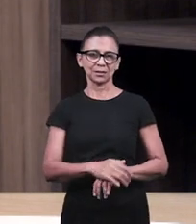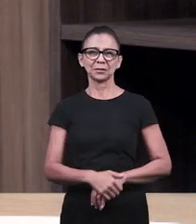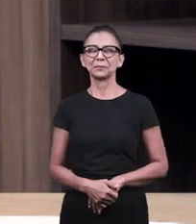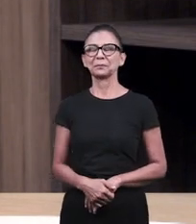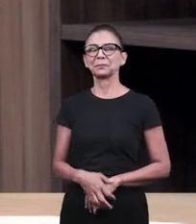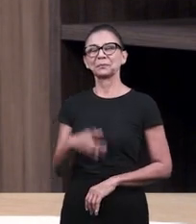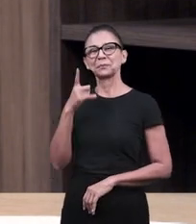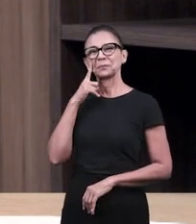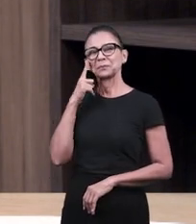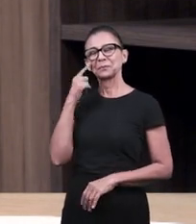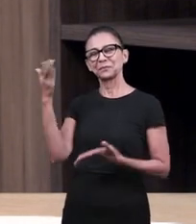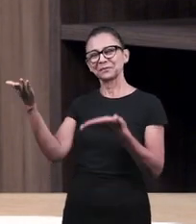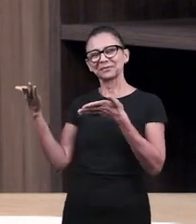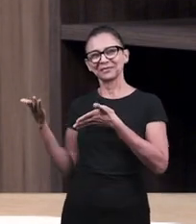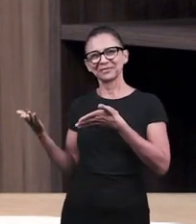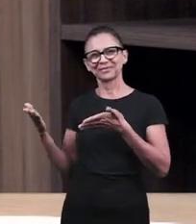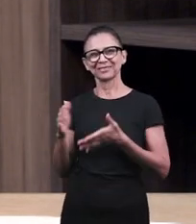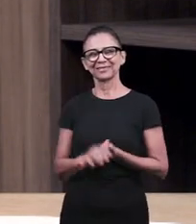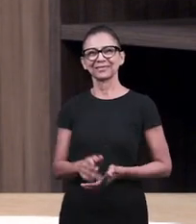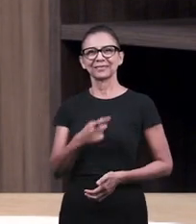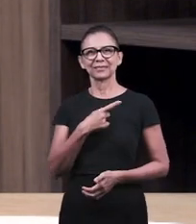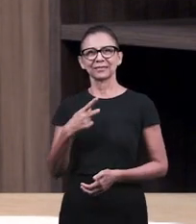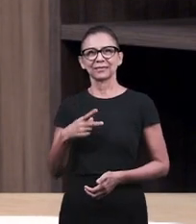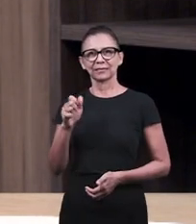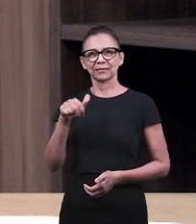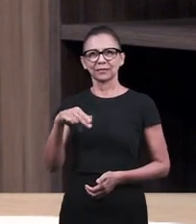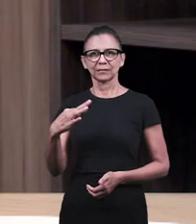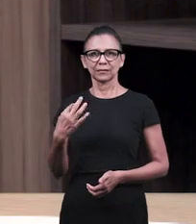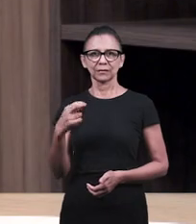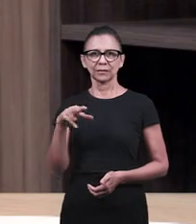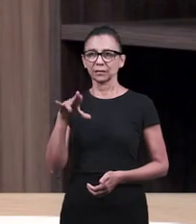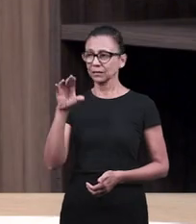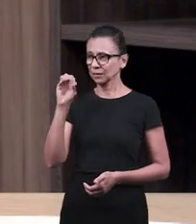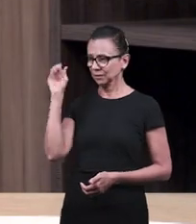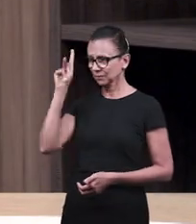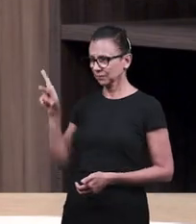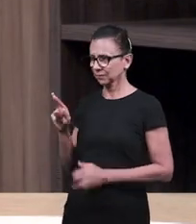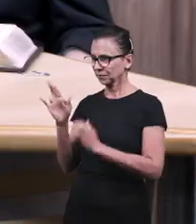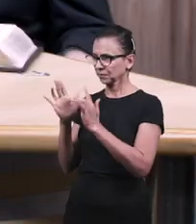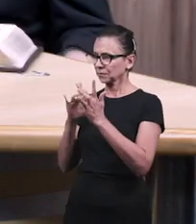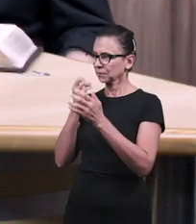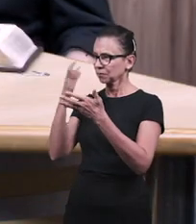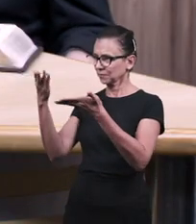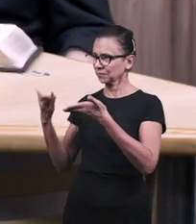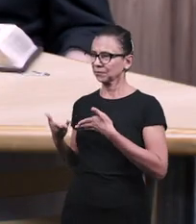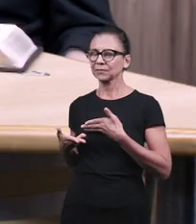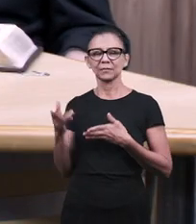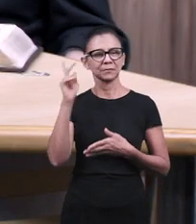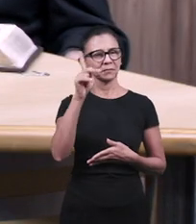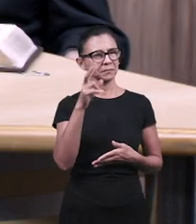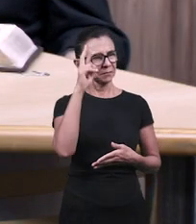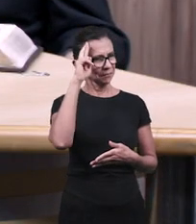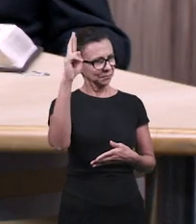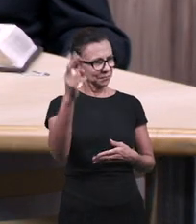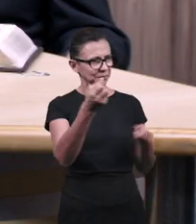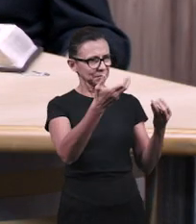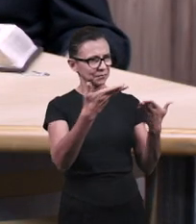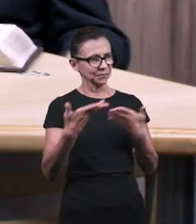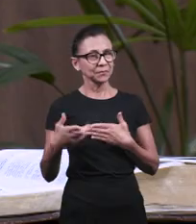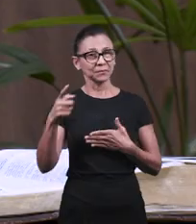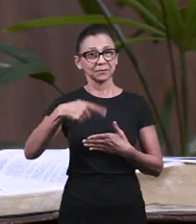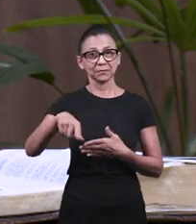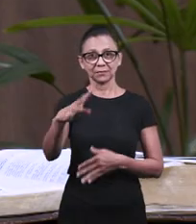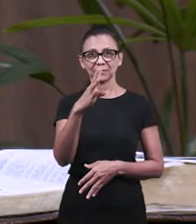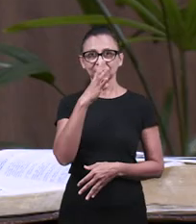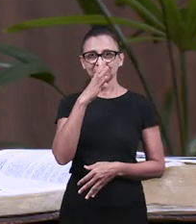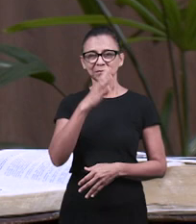uma vez esse tema, nós temos como convidado hoje conosco aqui o pastor Antônio Carlos Oliveira. Pastor Antônio Carlos, a paz do Senhor, seja bem-vindo. A paz do Senhor, paz do